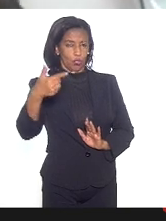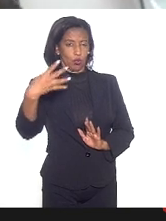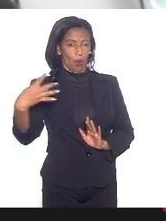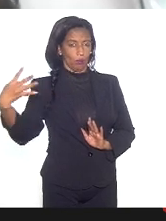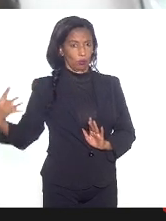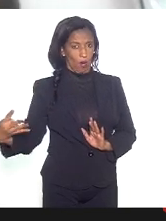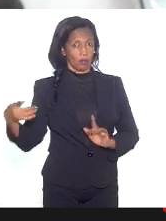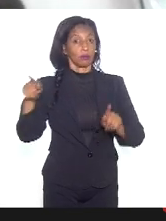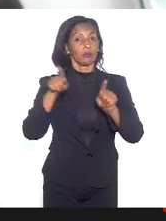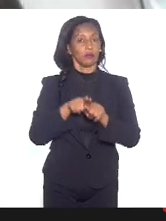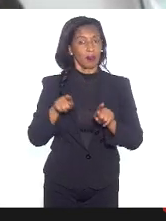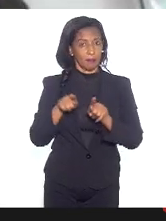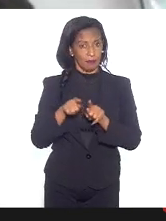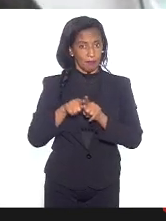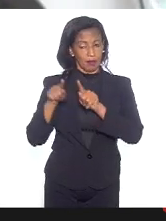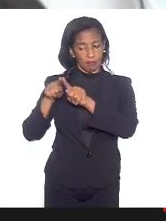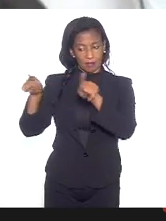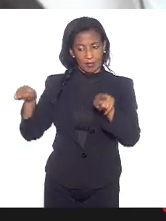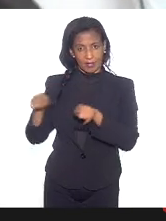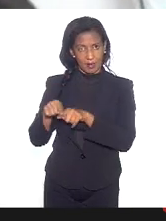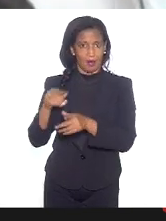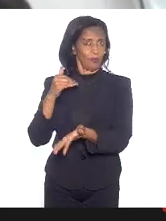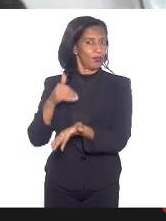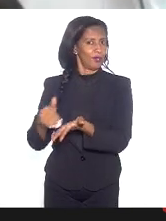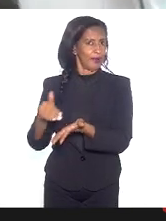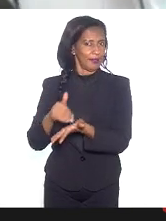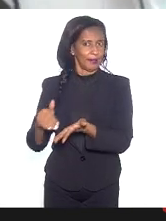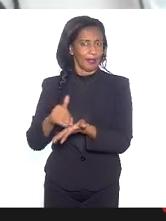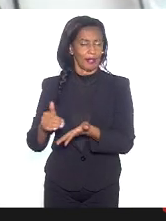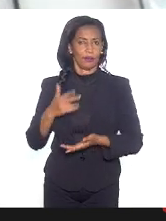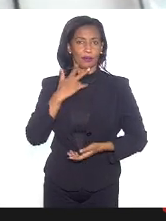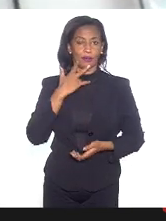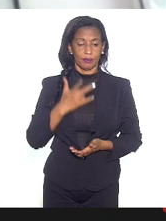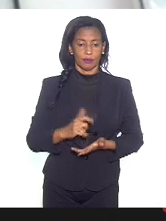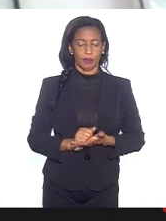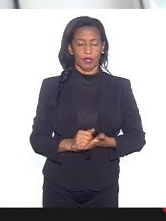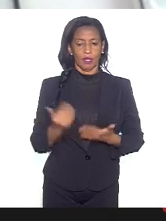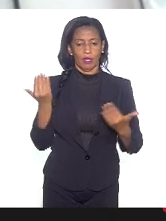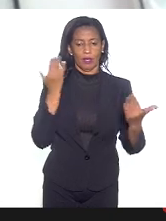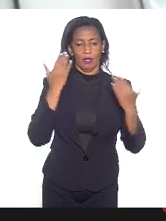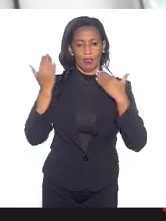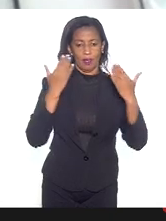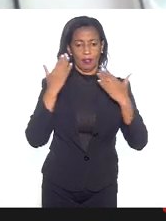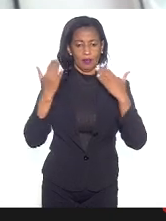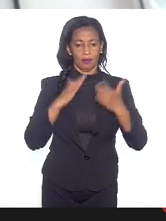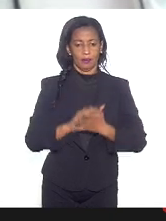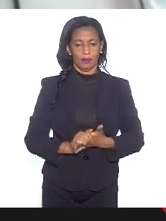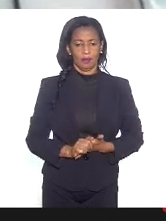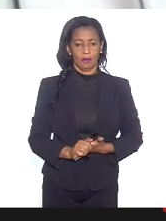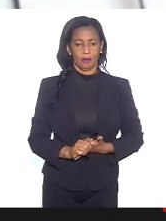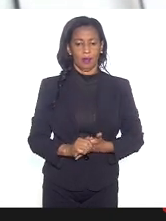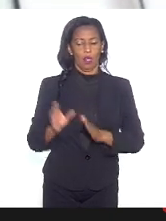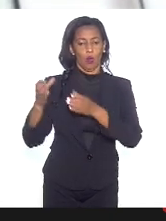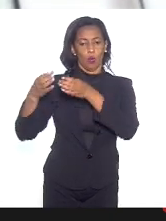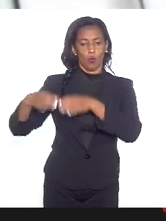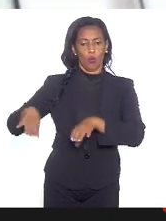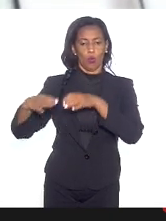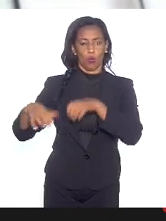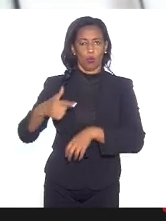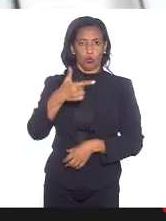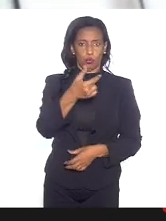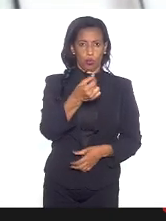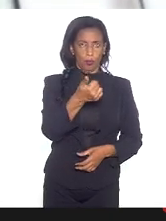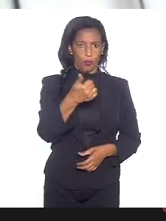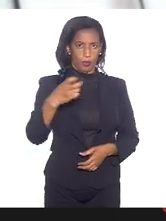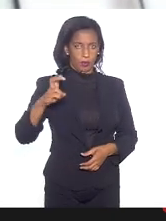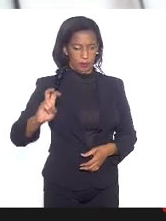17457244, também do gabinete do secretário, dizendo que, em relação ao concurso de